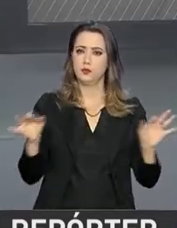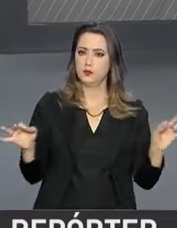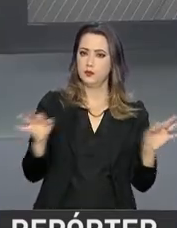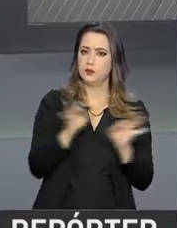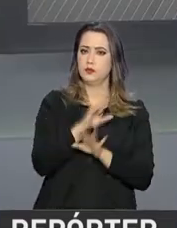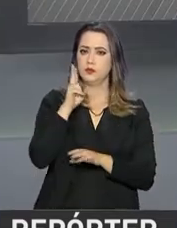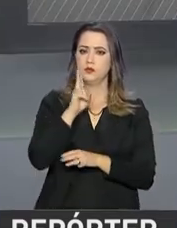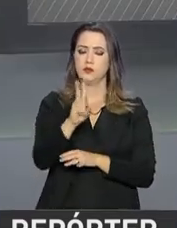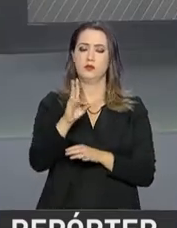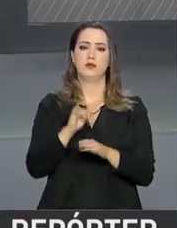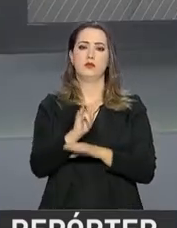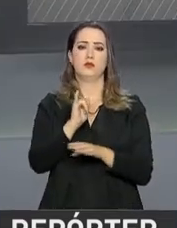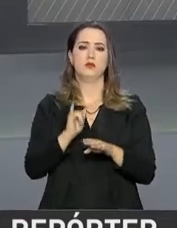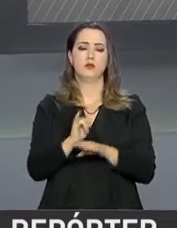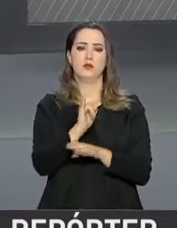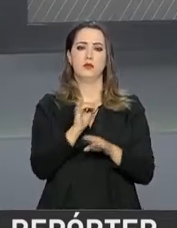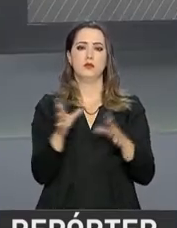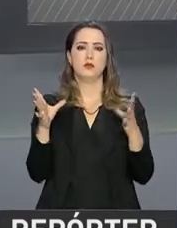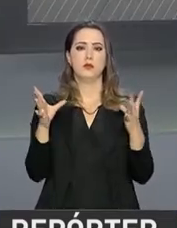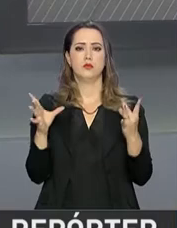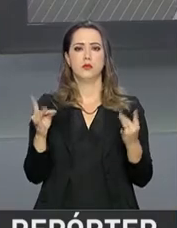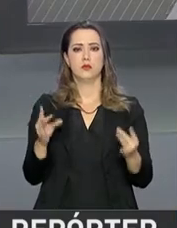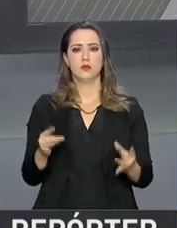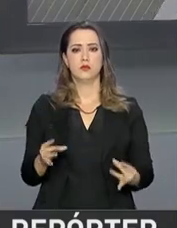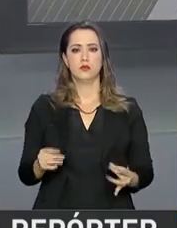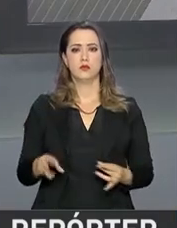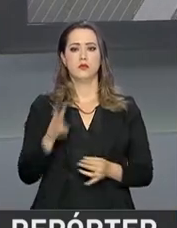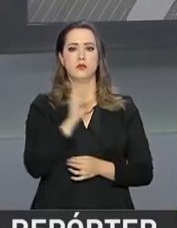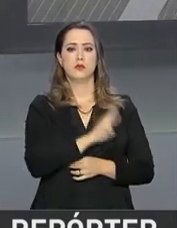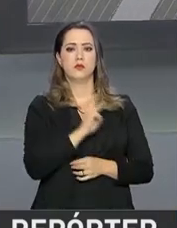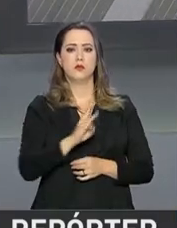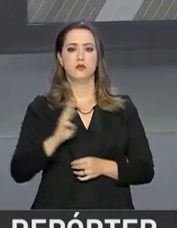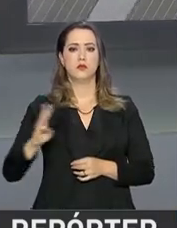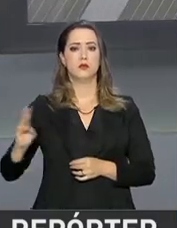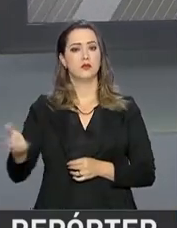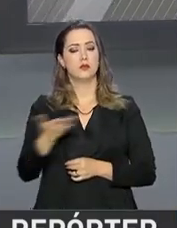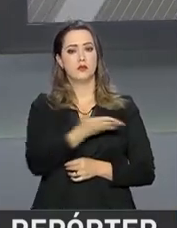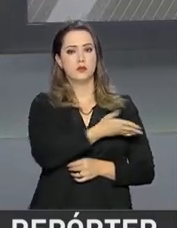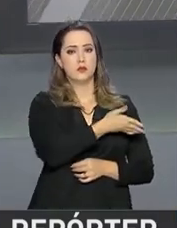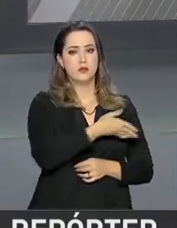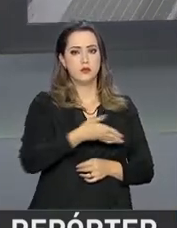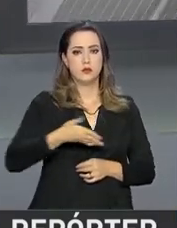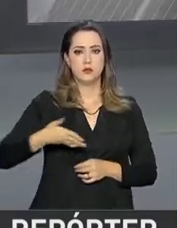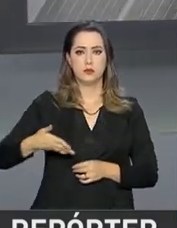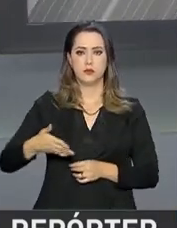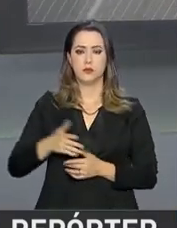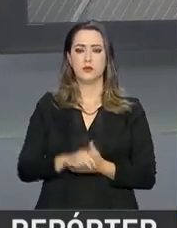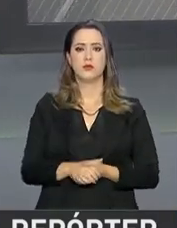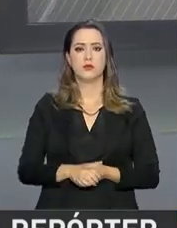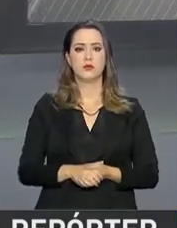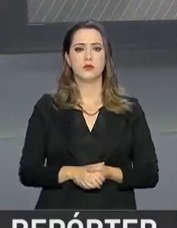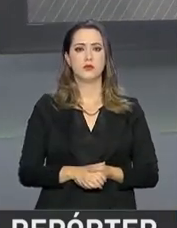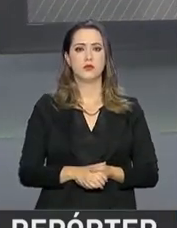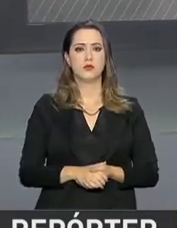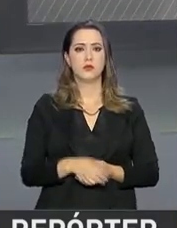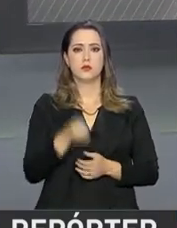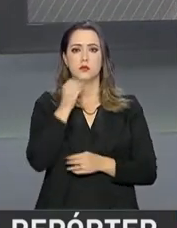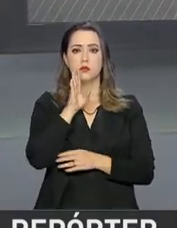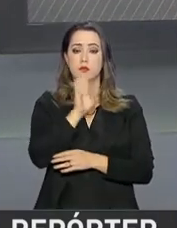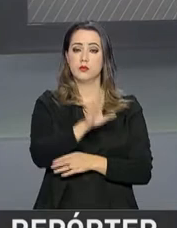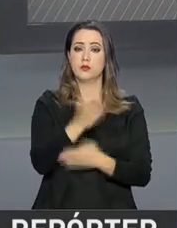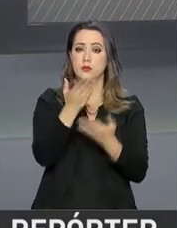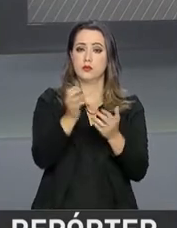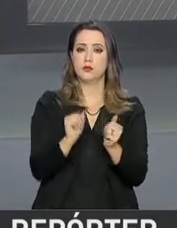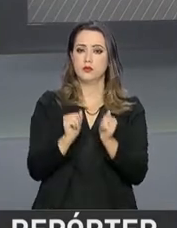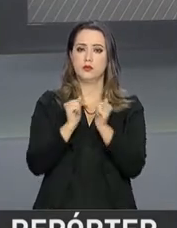aqui você pode rever as reportagens no youtube e toda a nossa programação também está na página da nbr na internet uma boa